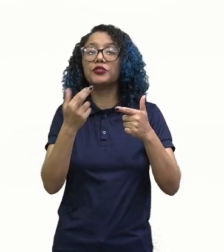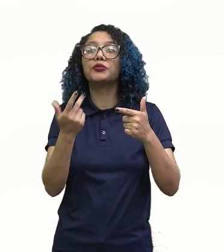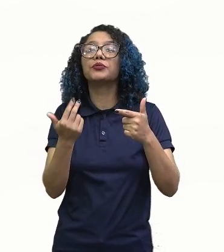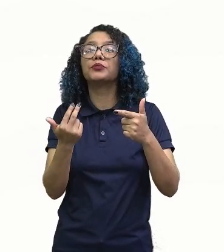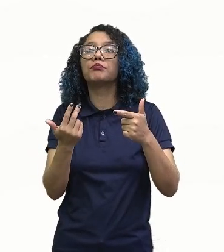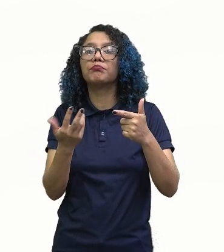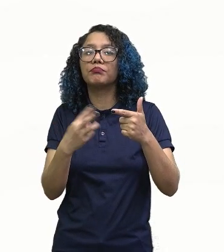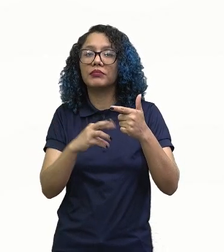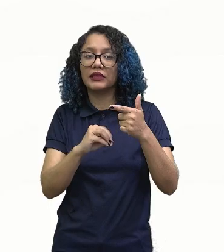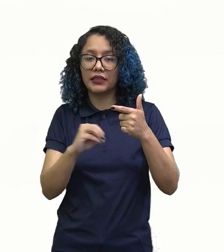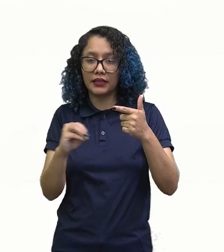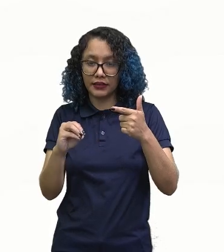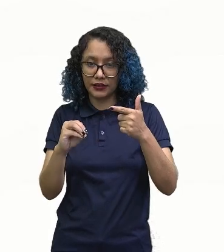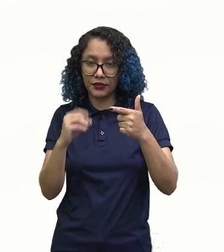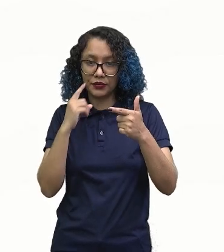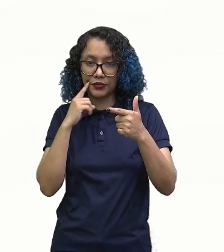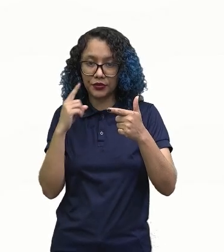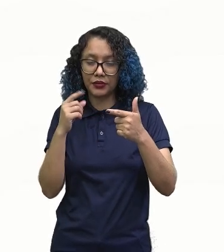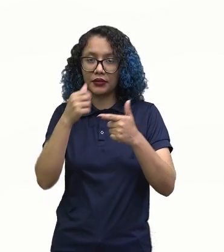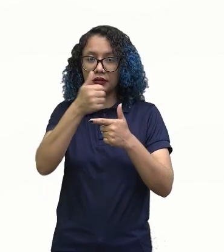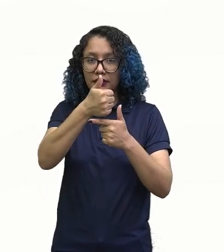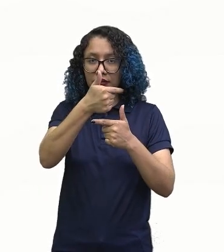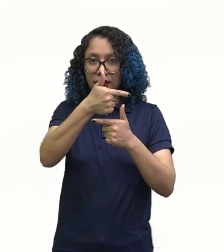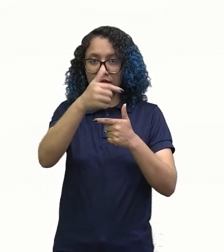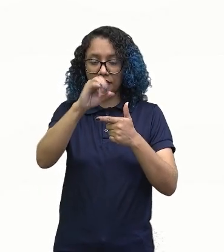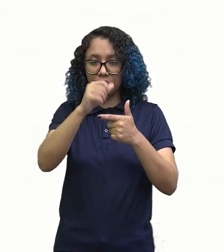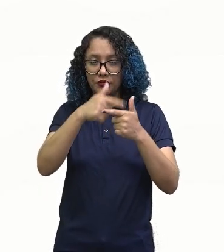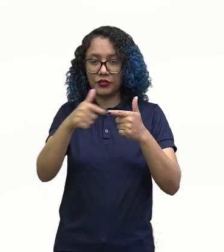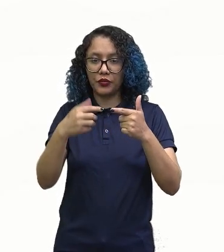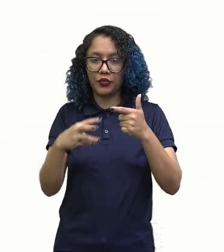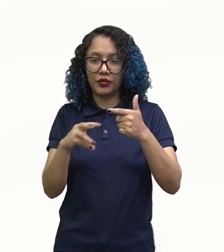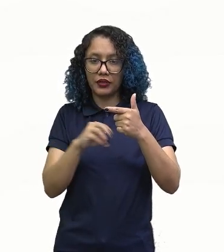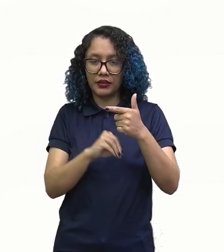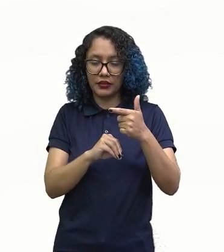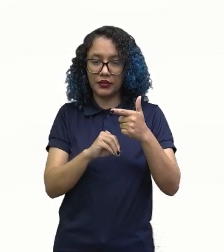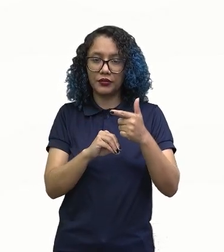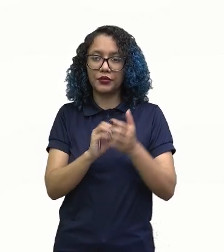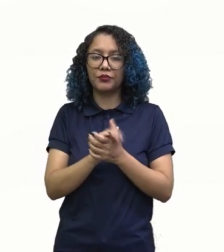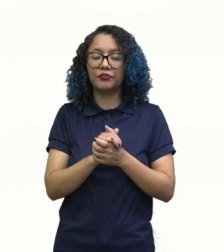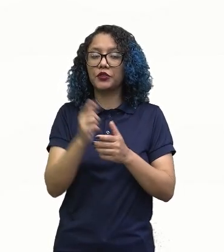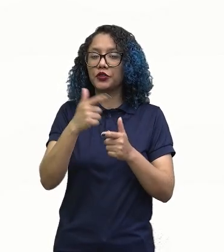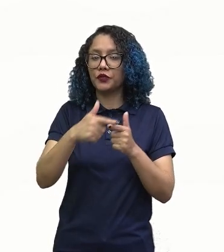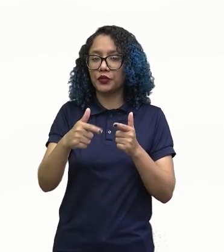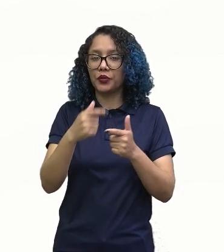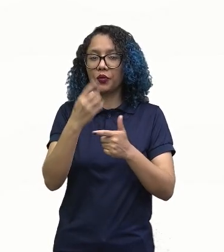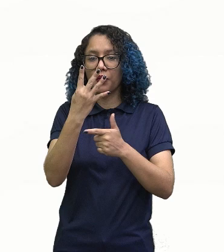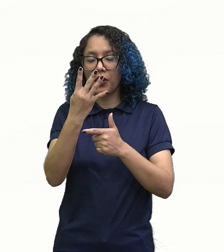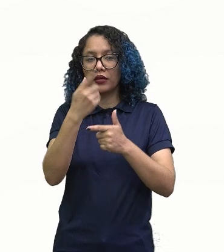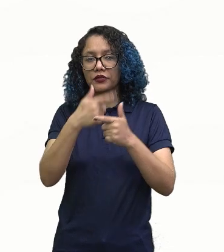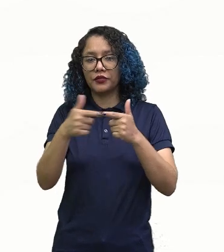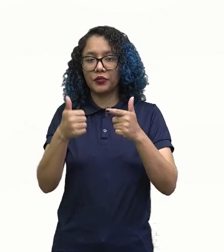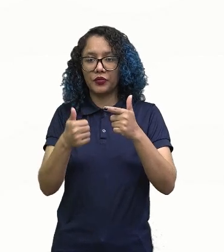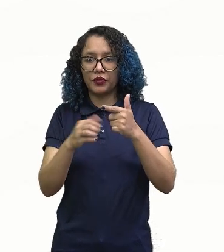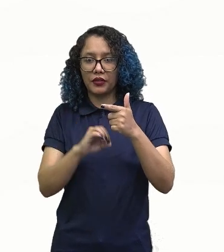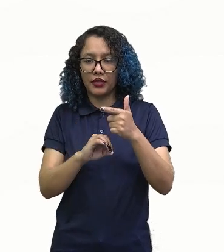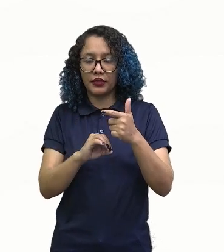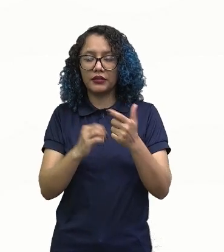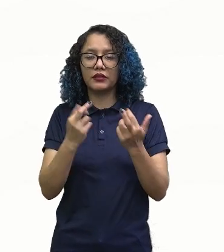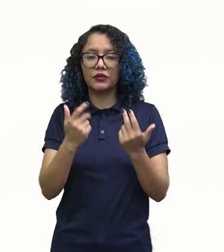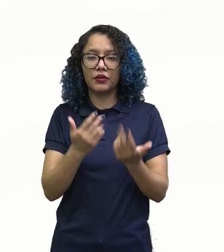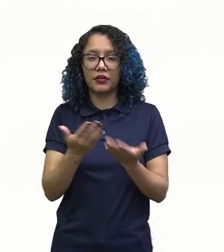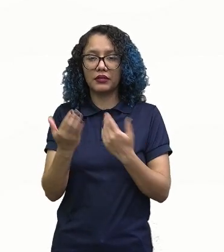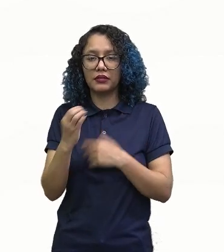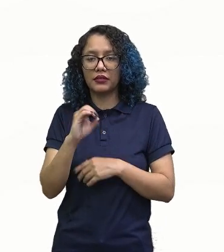300, então está aqui, ó, 120 dividido por 300, simplificando, 4 dividido por 10, dá um rendimento